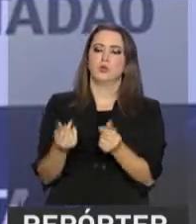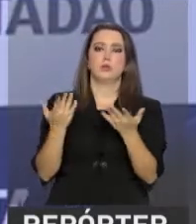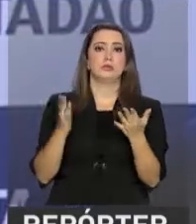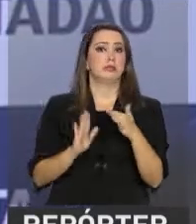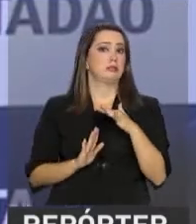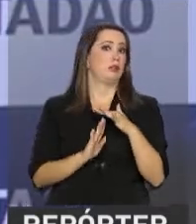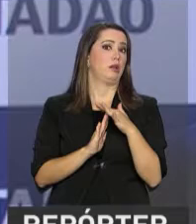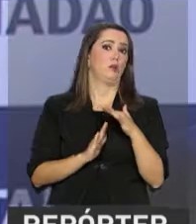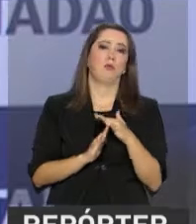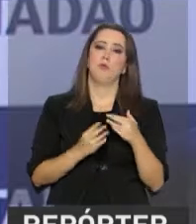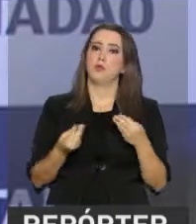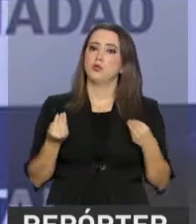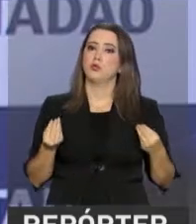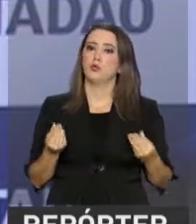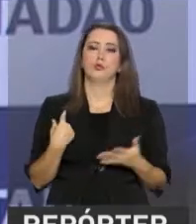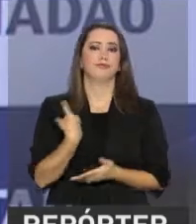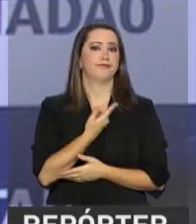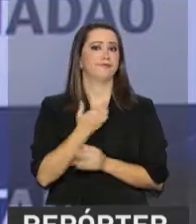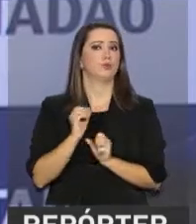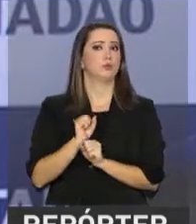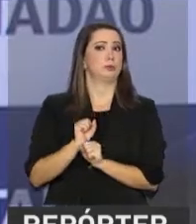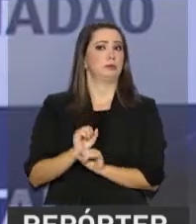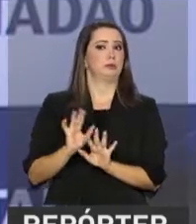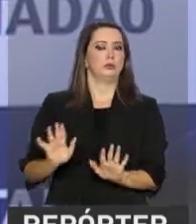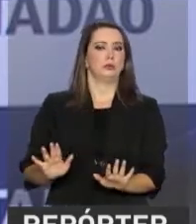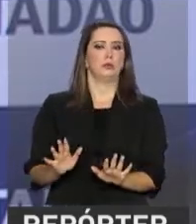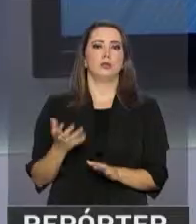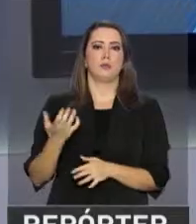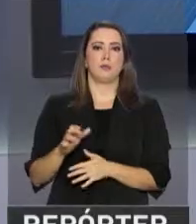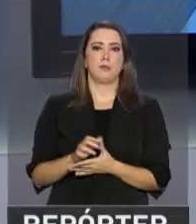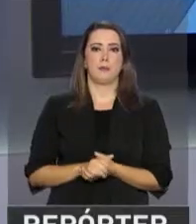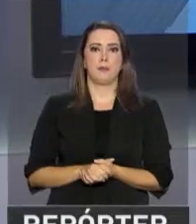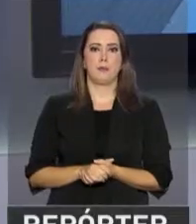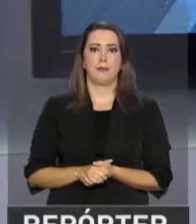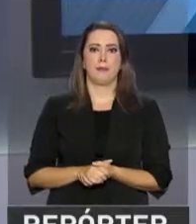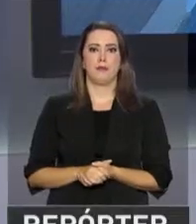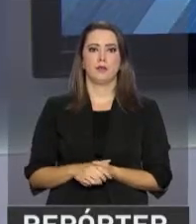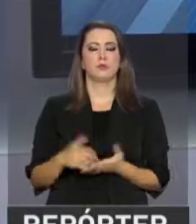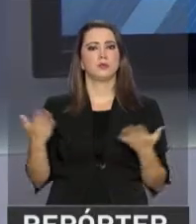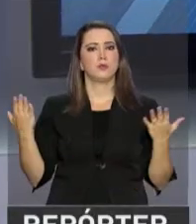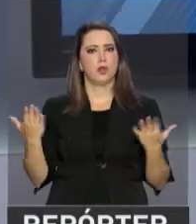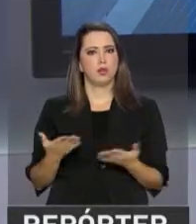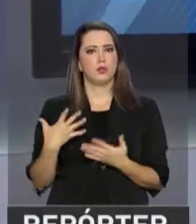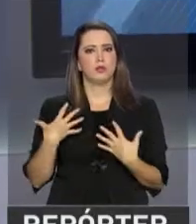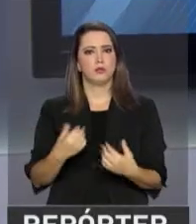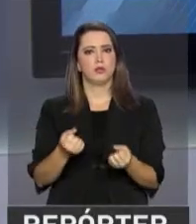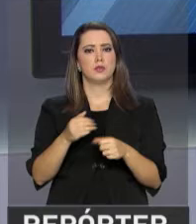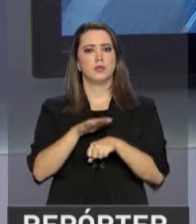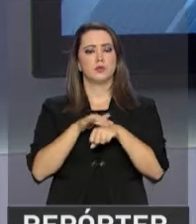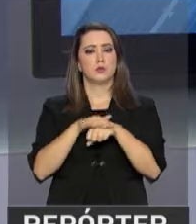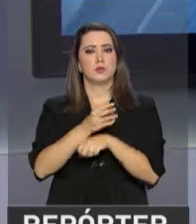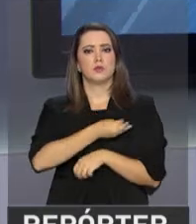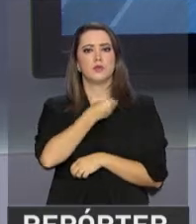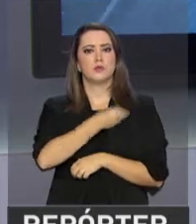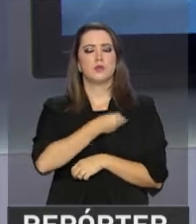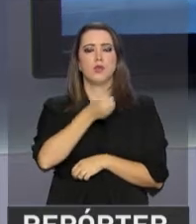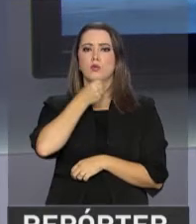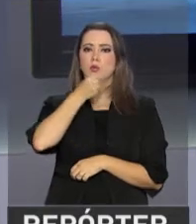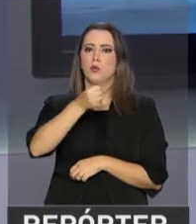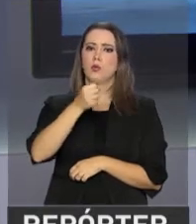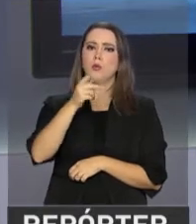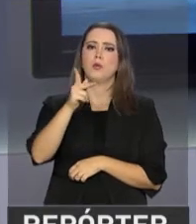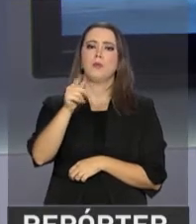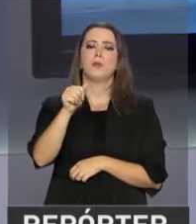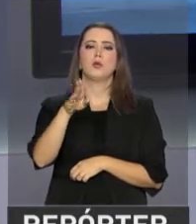limite que evidentemente que nós não esperamos que isso aconteça e agora nós vamos conversar ao vivo com repórter